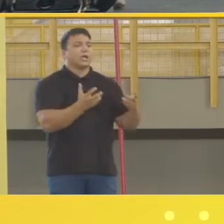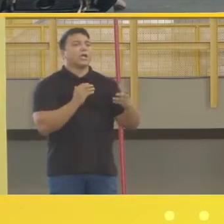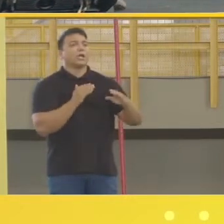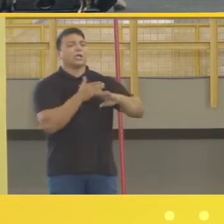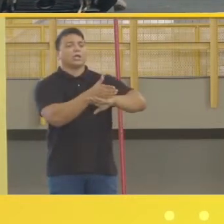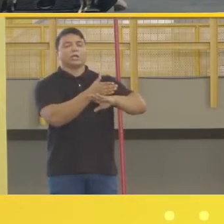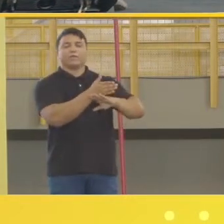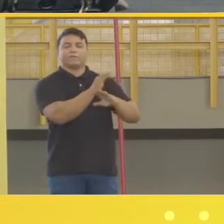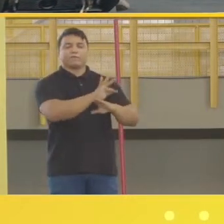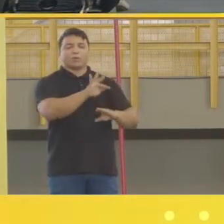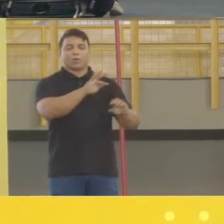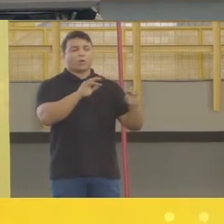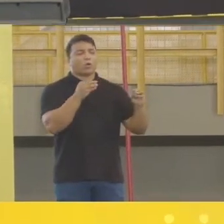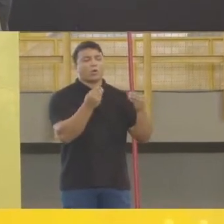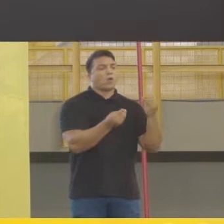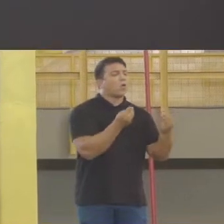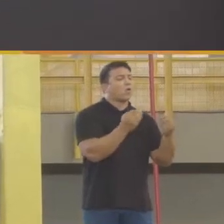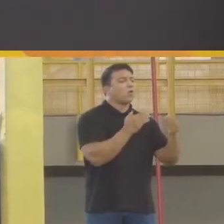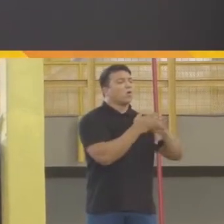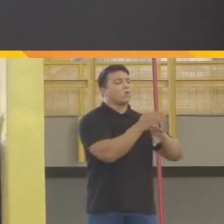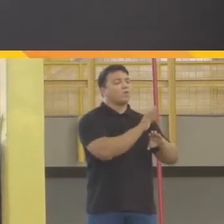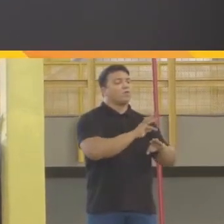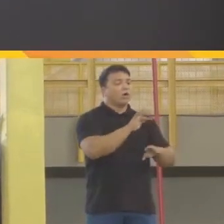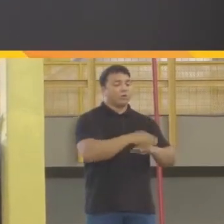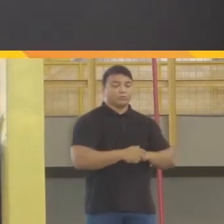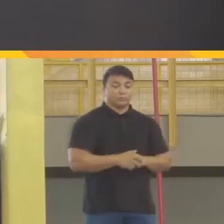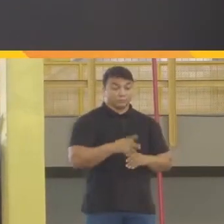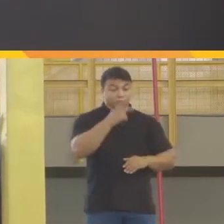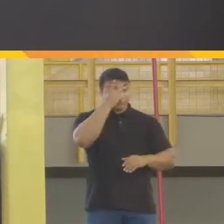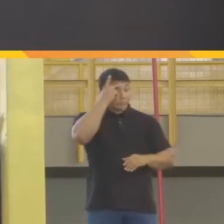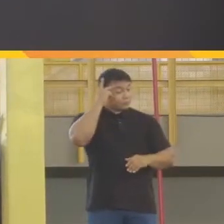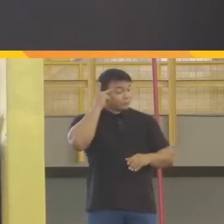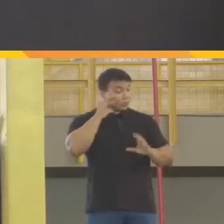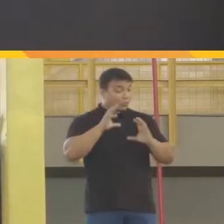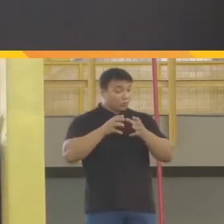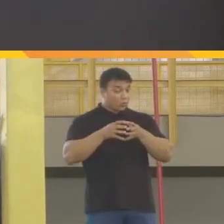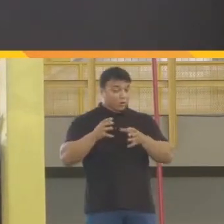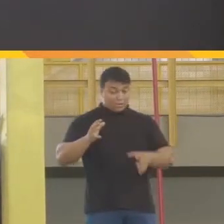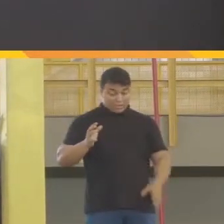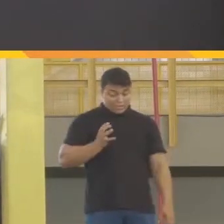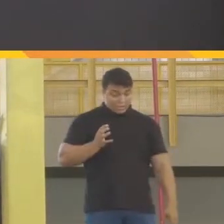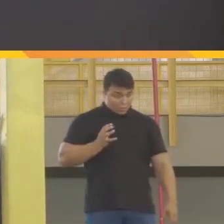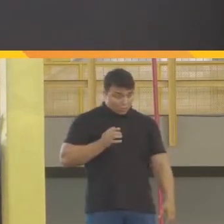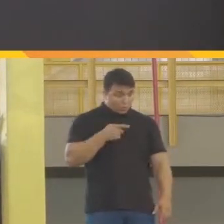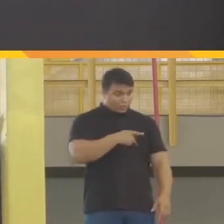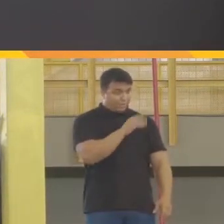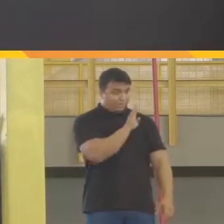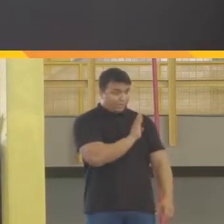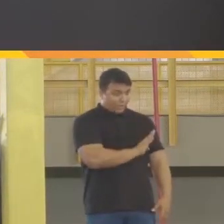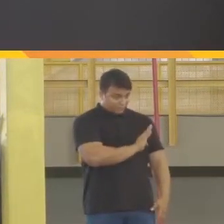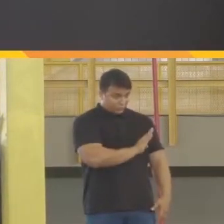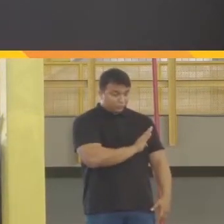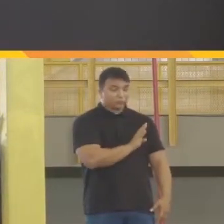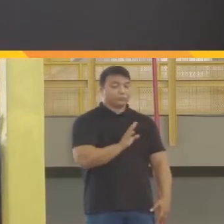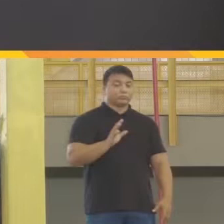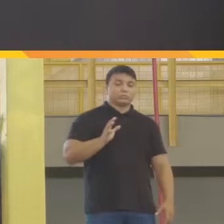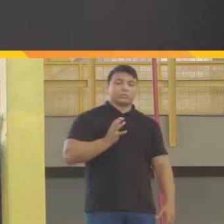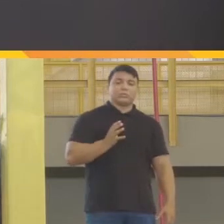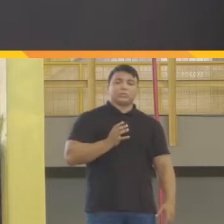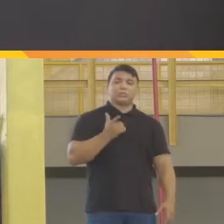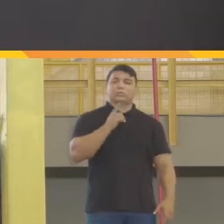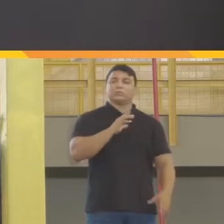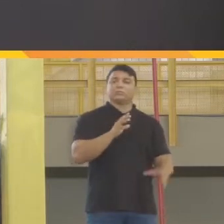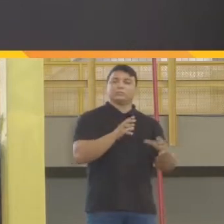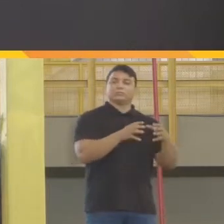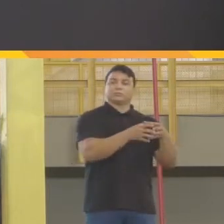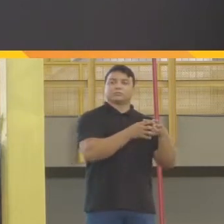fazer faculdade? Como é que elas fariam? Os ricos, escuta, viu? Os ricos. Quem que eu estou